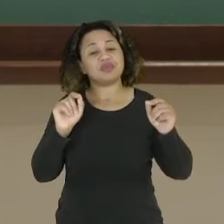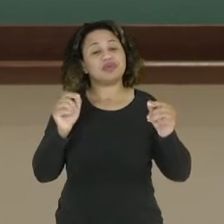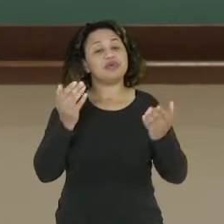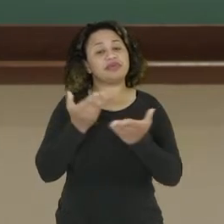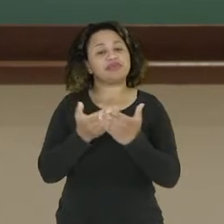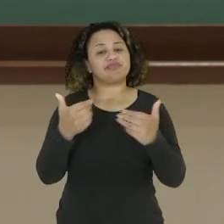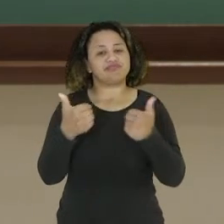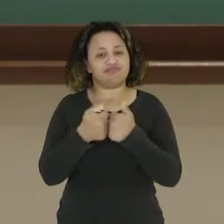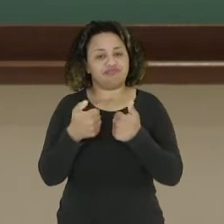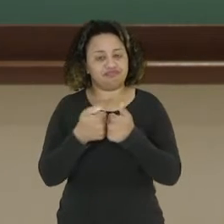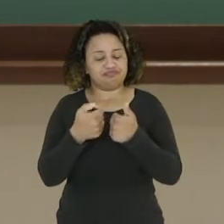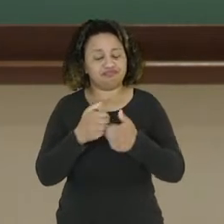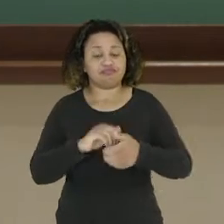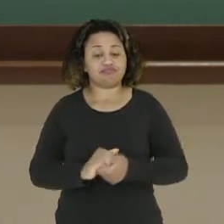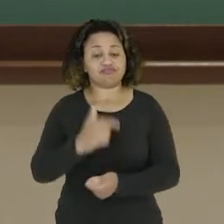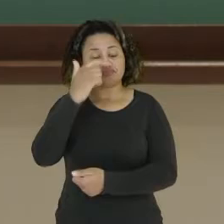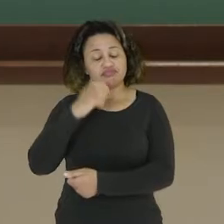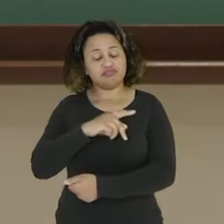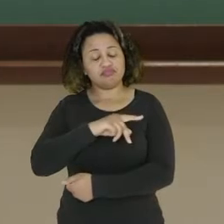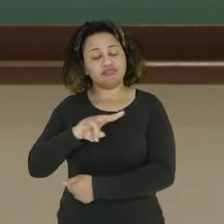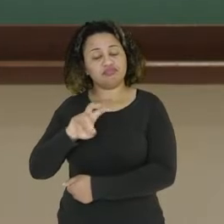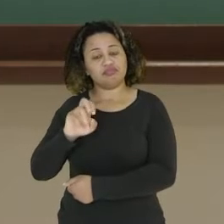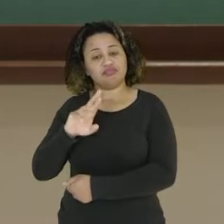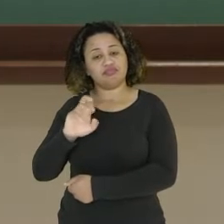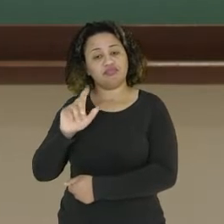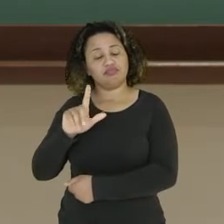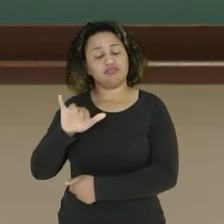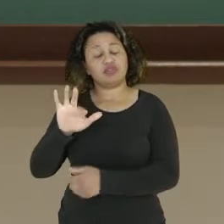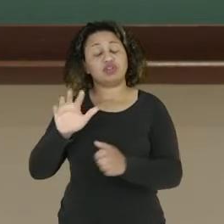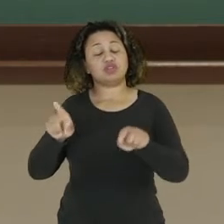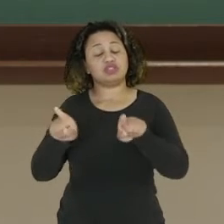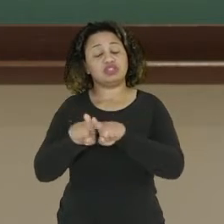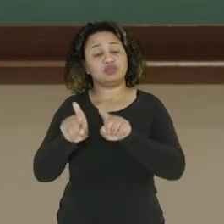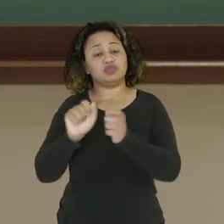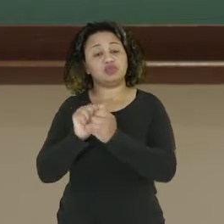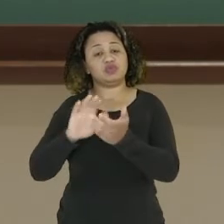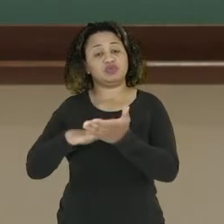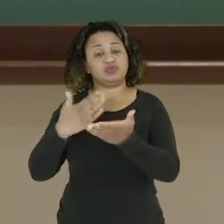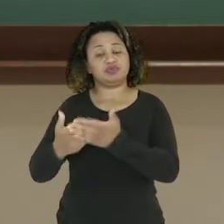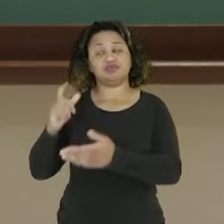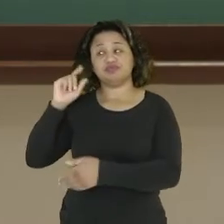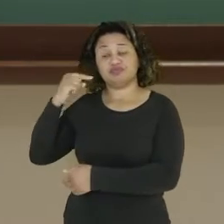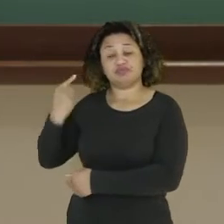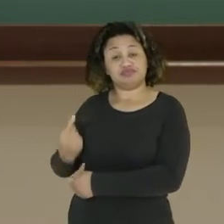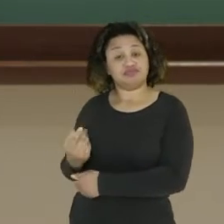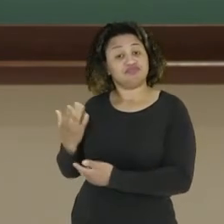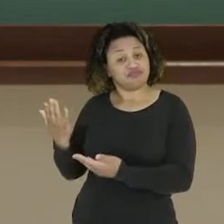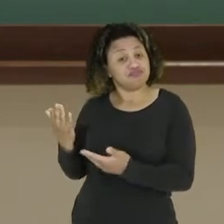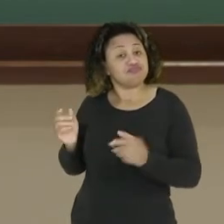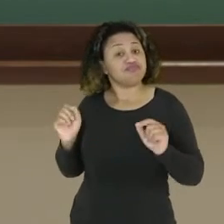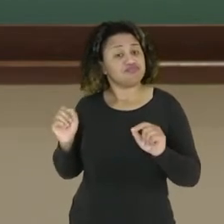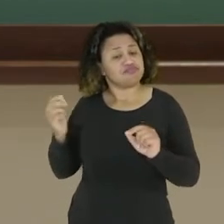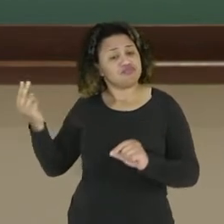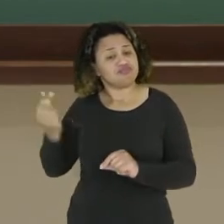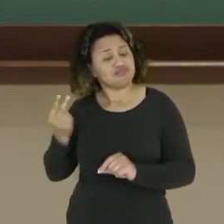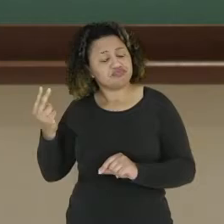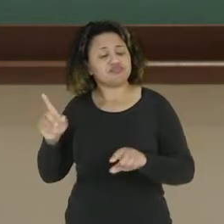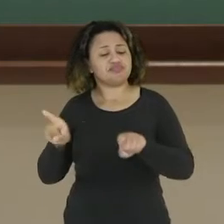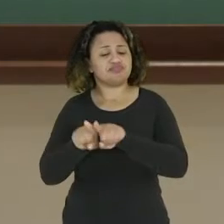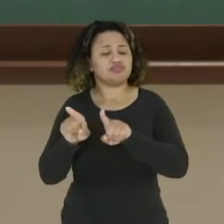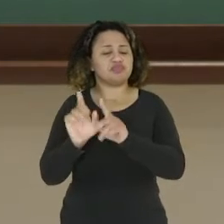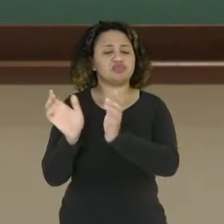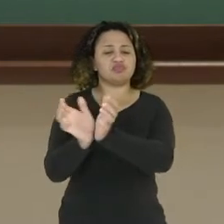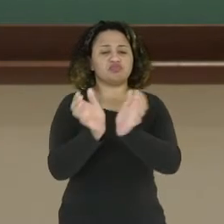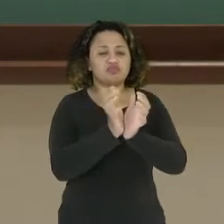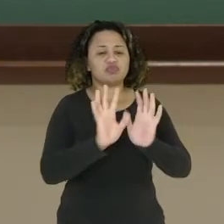para você. Eu sou o professor Varley e aqui nós temos a nossa intérprete, a Jéssica, e juntamente com a equipe de gravação nós